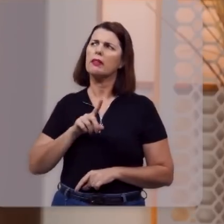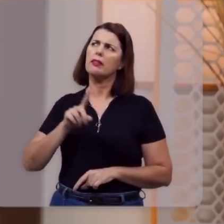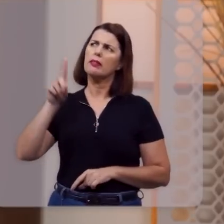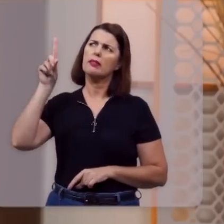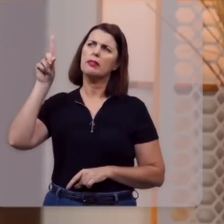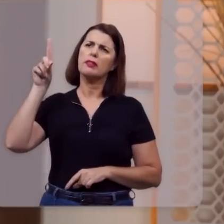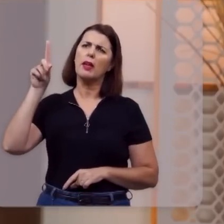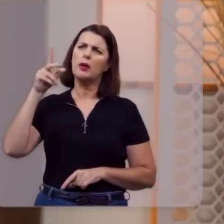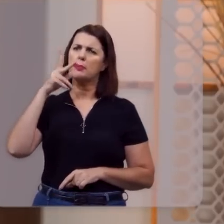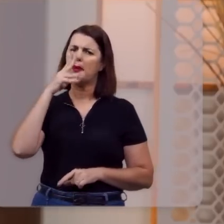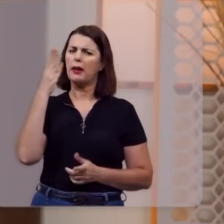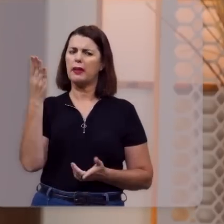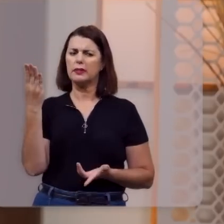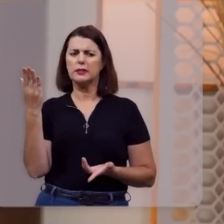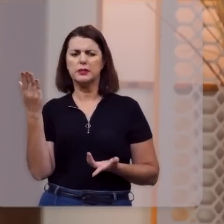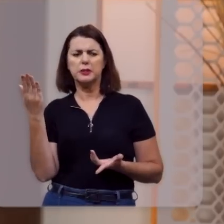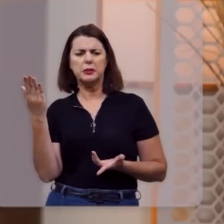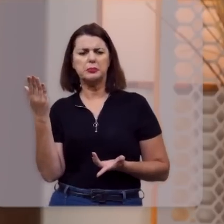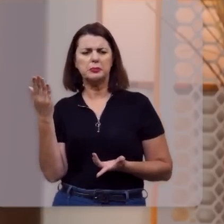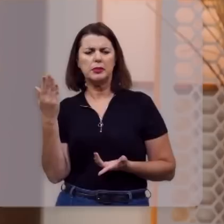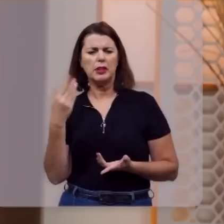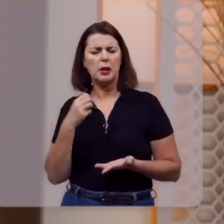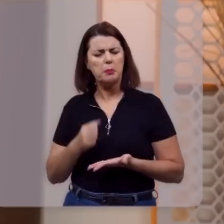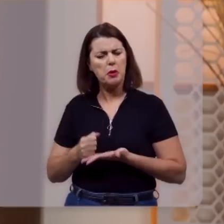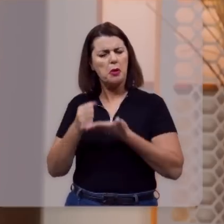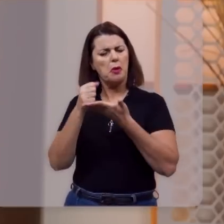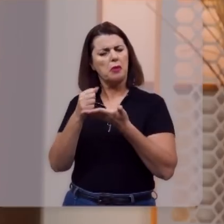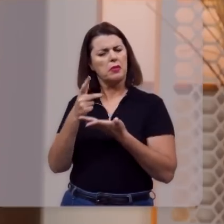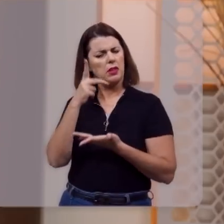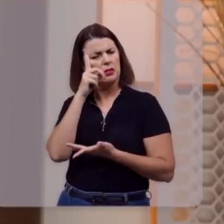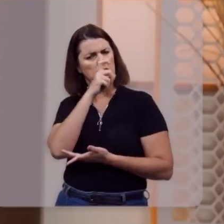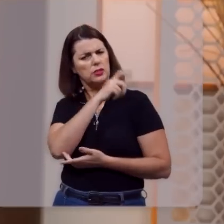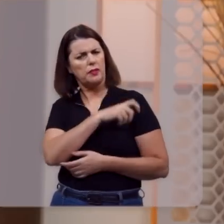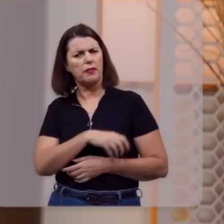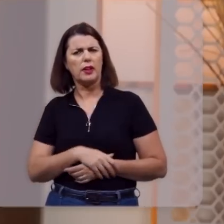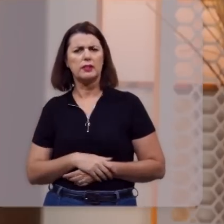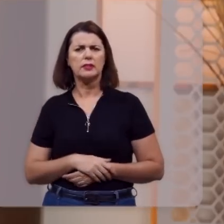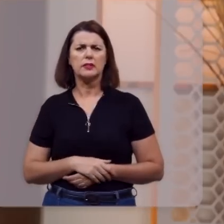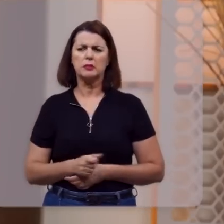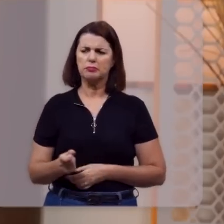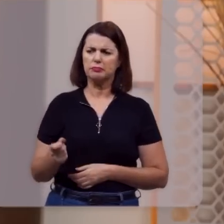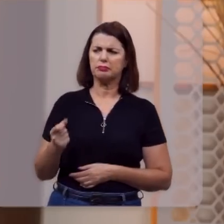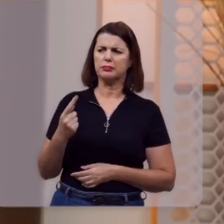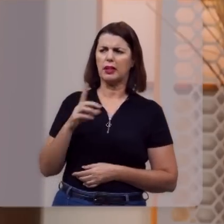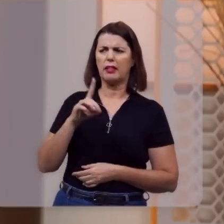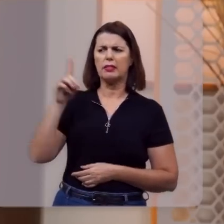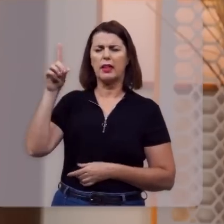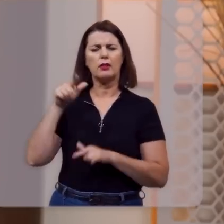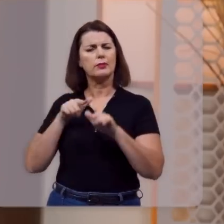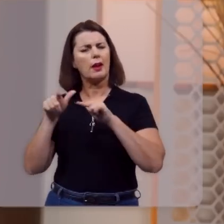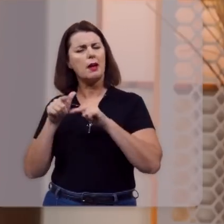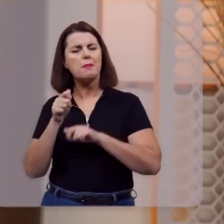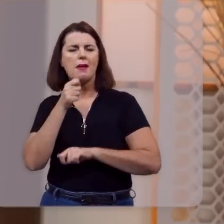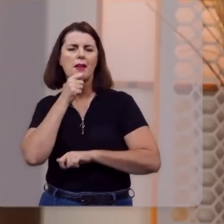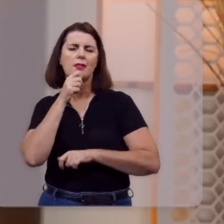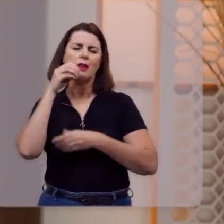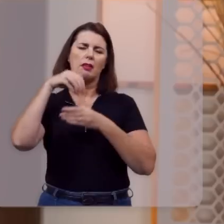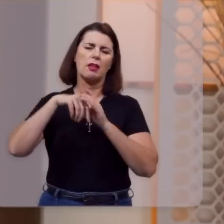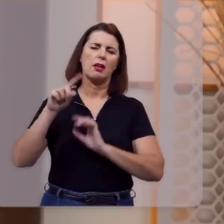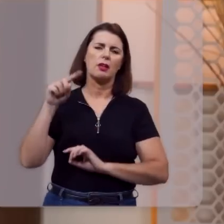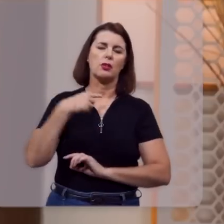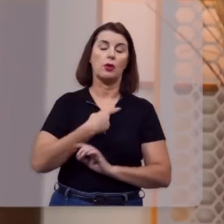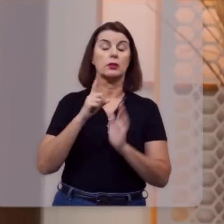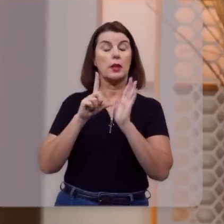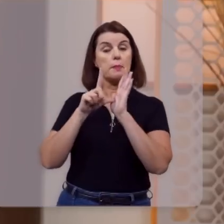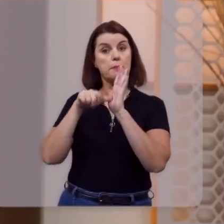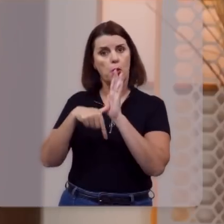vezes, nos coloca nessas providências carrancudas, porque Deus ainda está trabalhando em nós